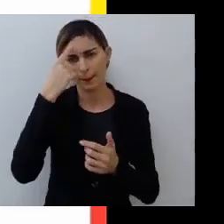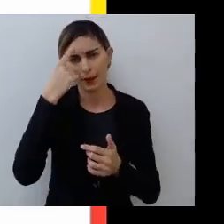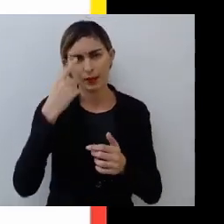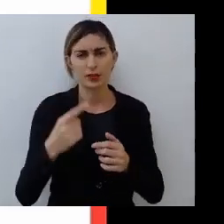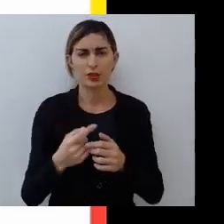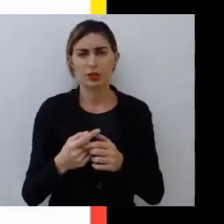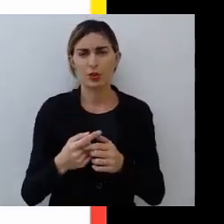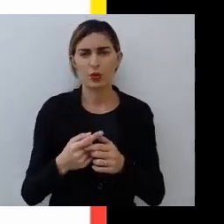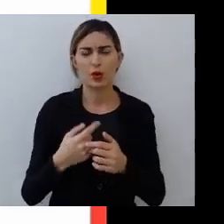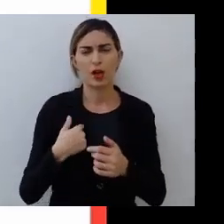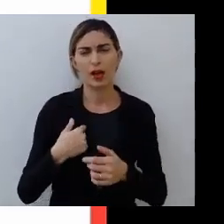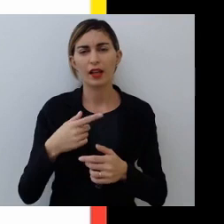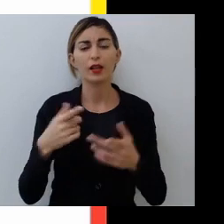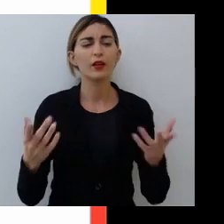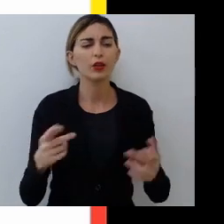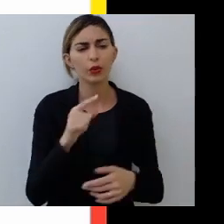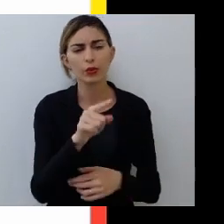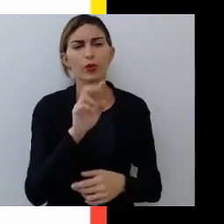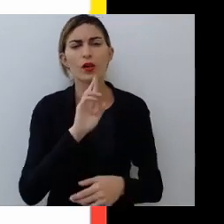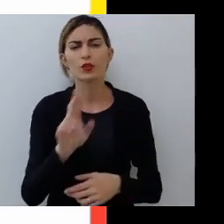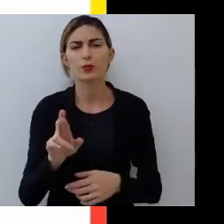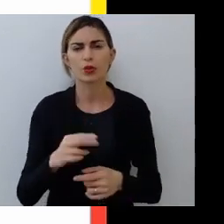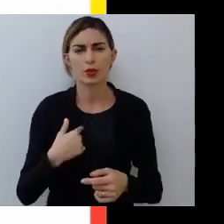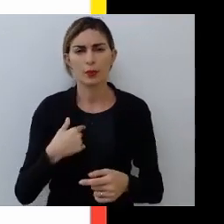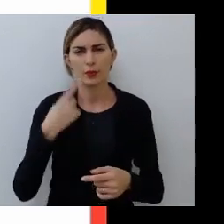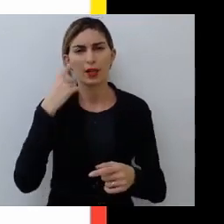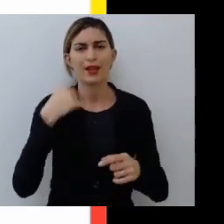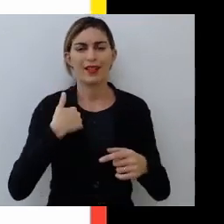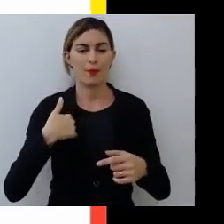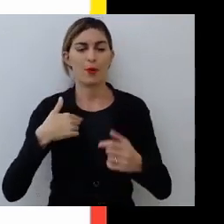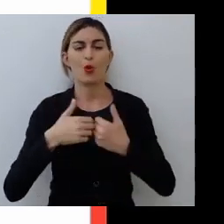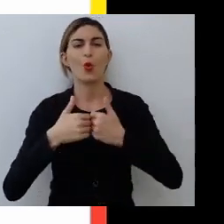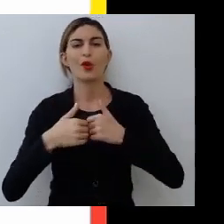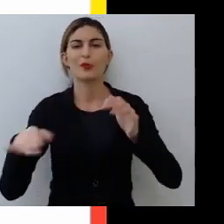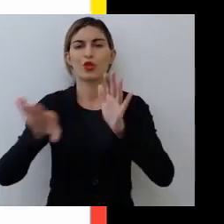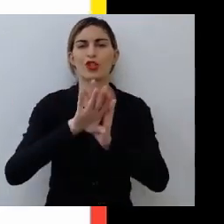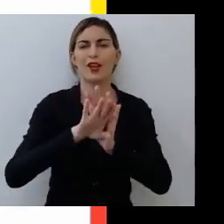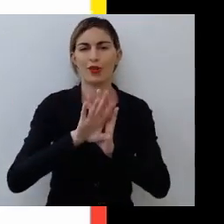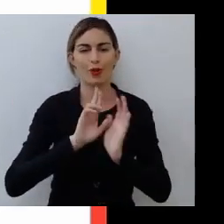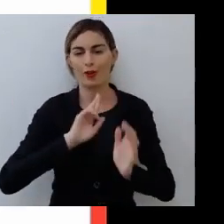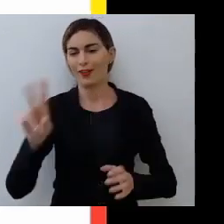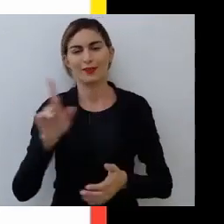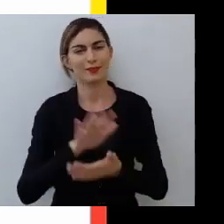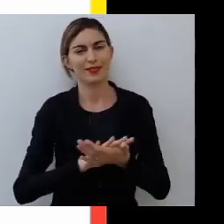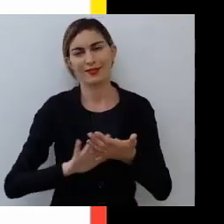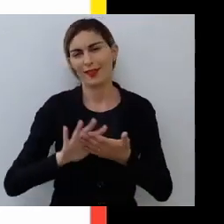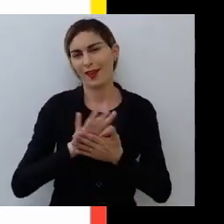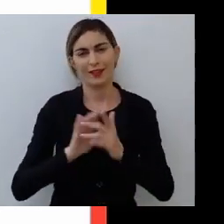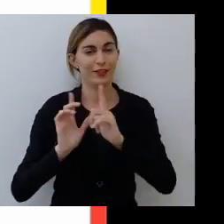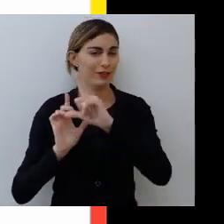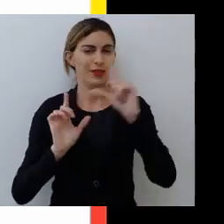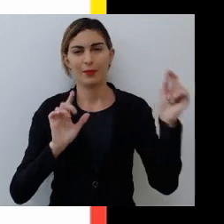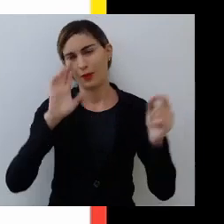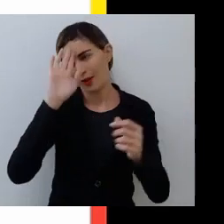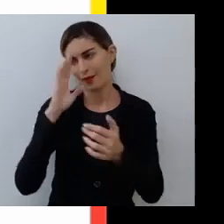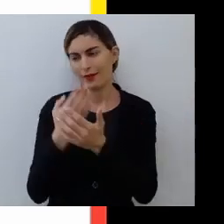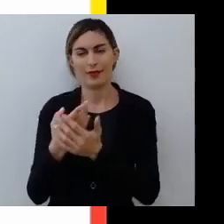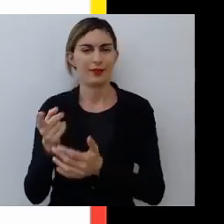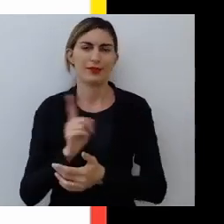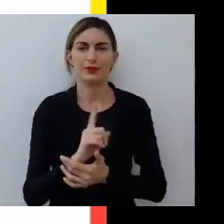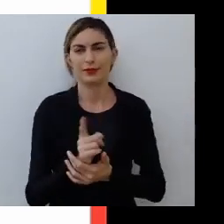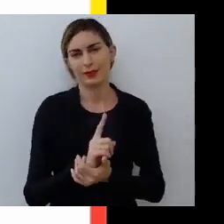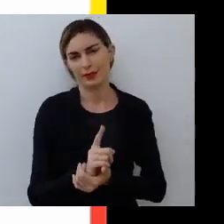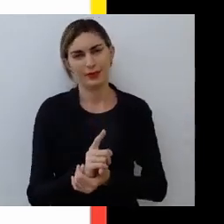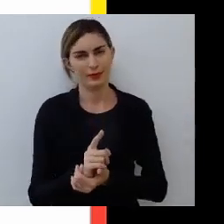uma pegadinha. Aí, e aí fulano, e tua resposta? Peraí que lá vem meu ônibus. Ele vai embora porque ele não acreditou. Tá?